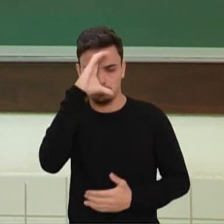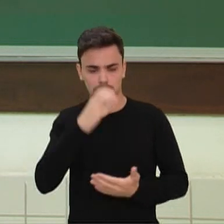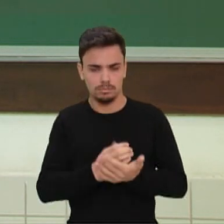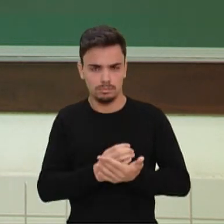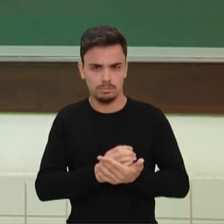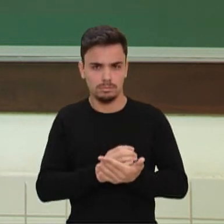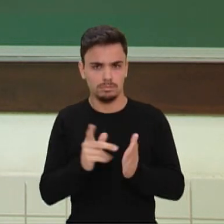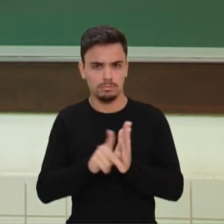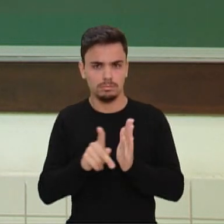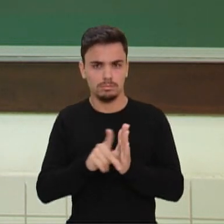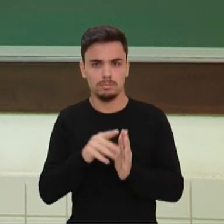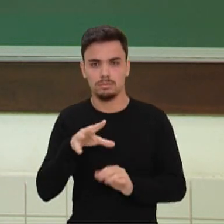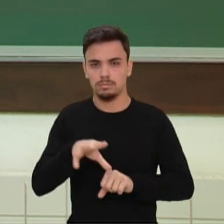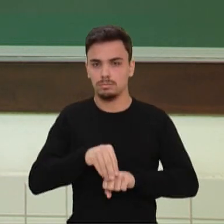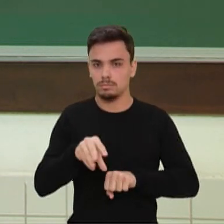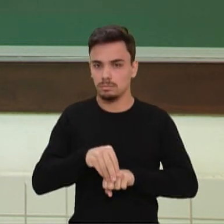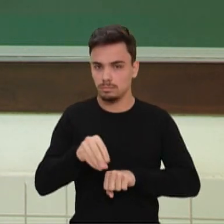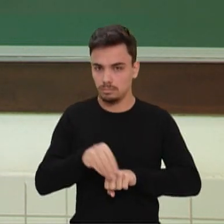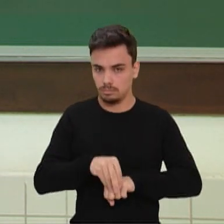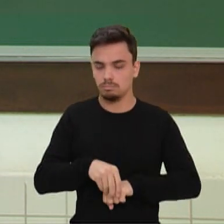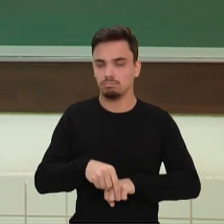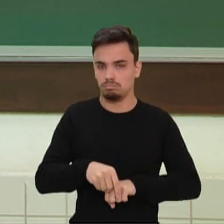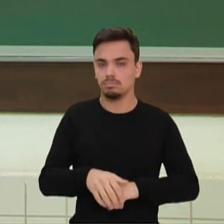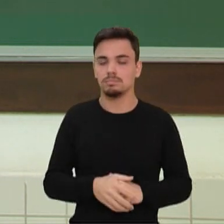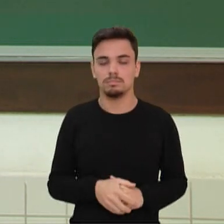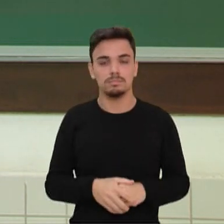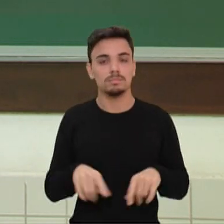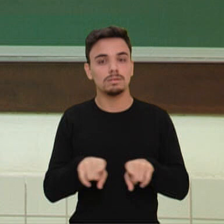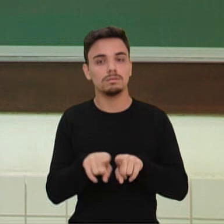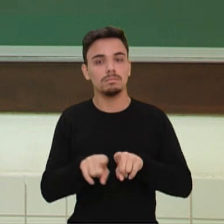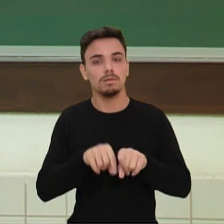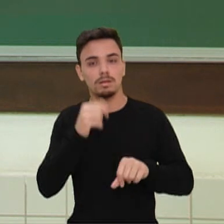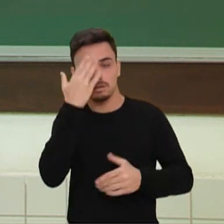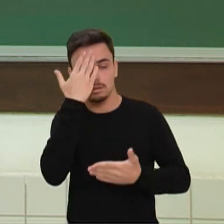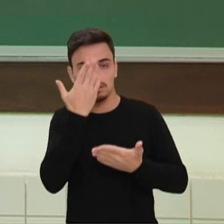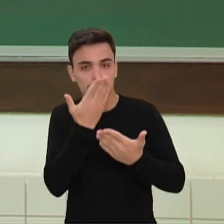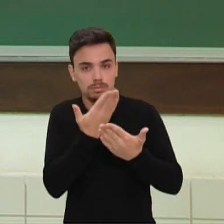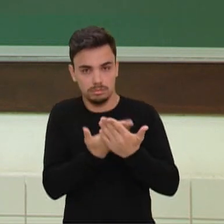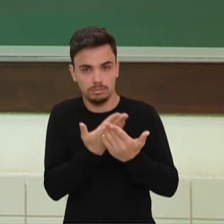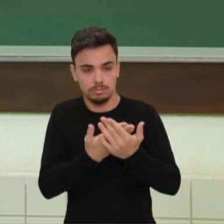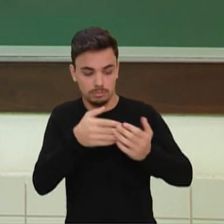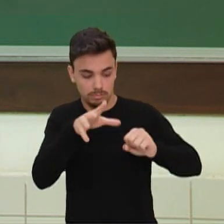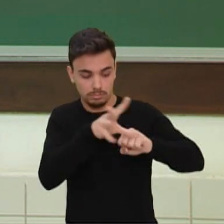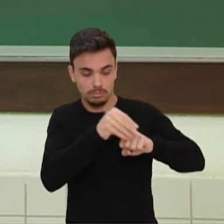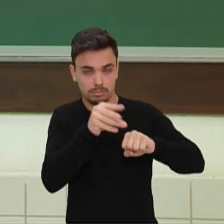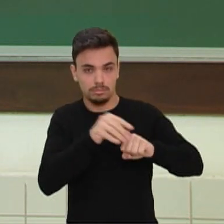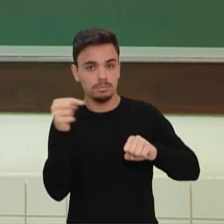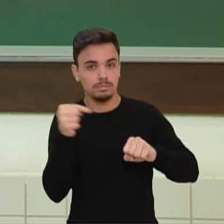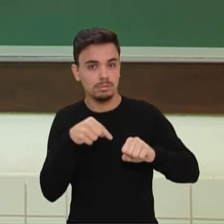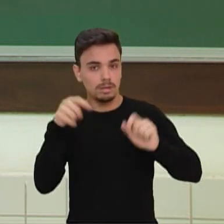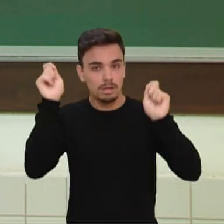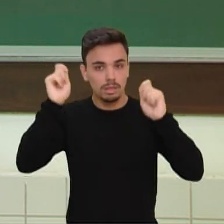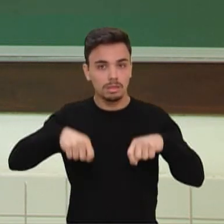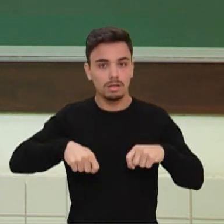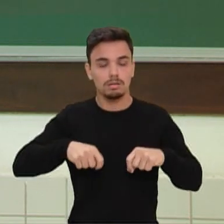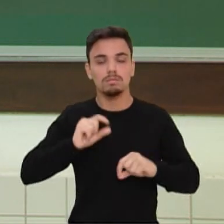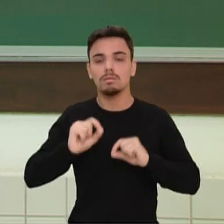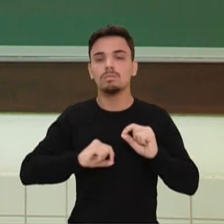no conhecimento. Ele acreditava que pelo conhecimento nós